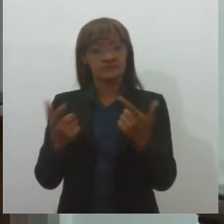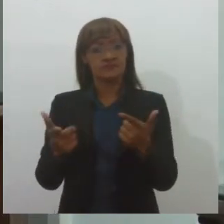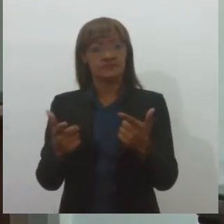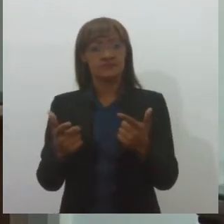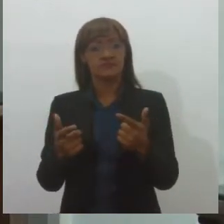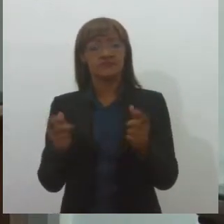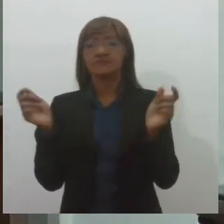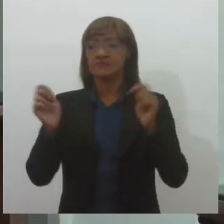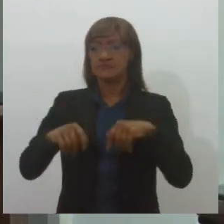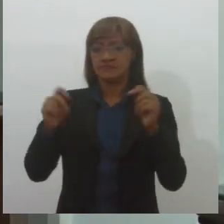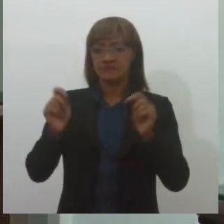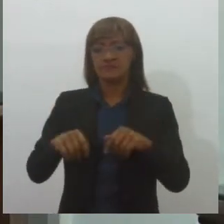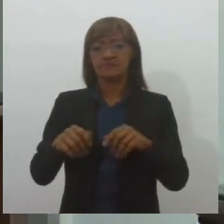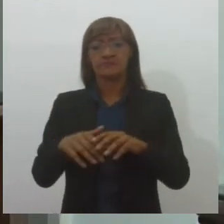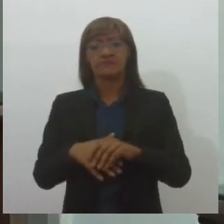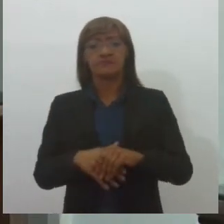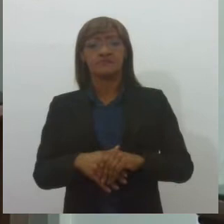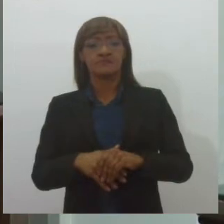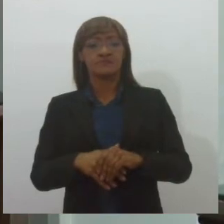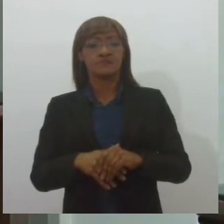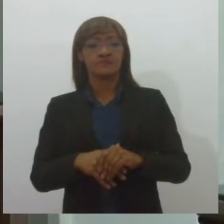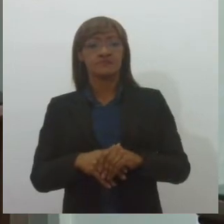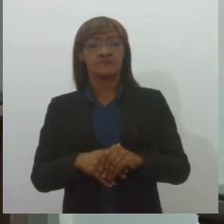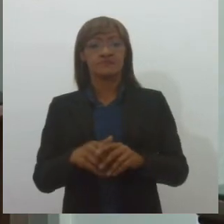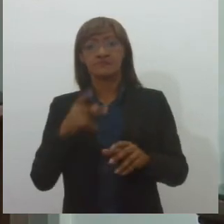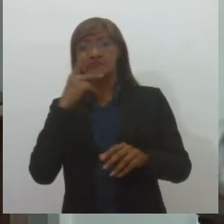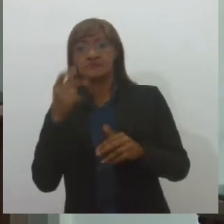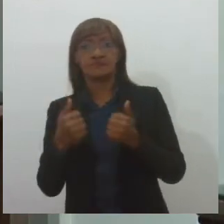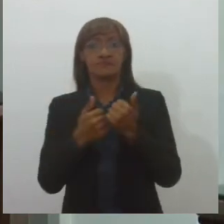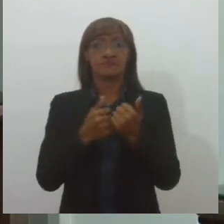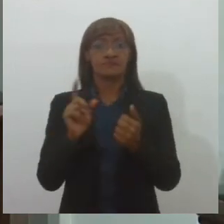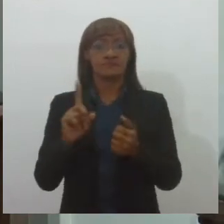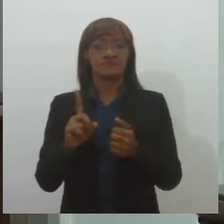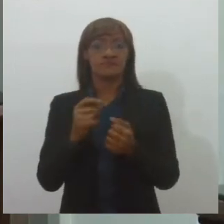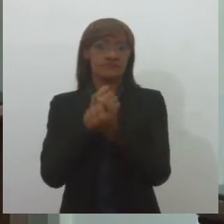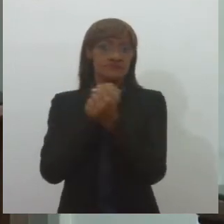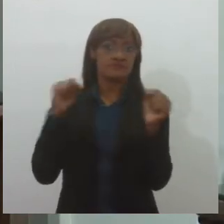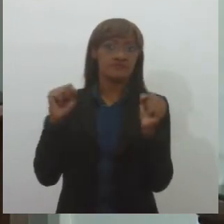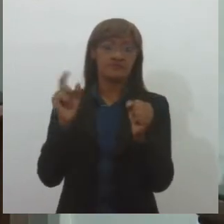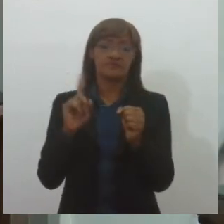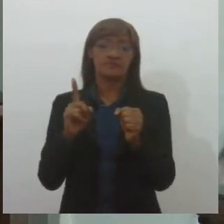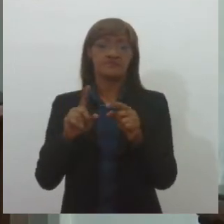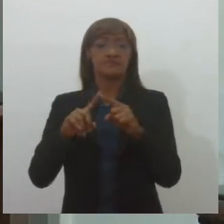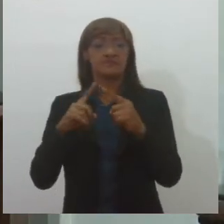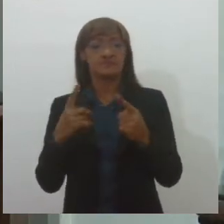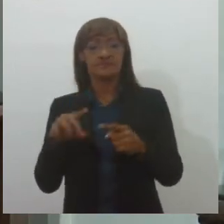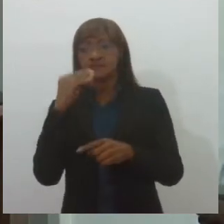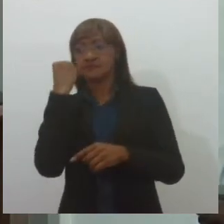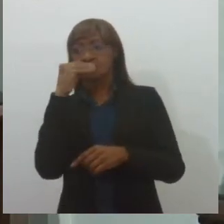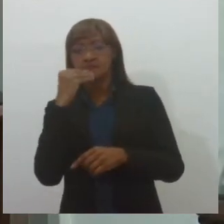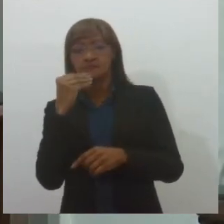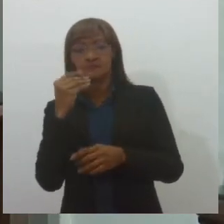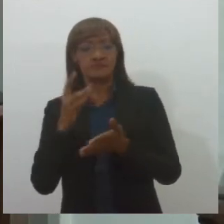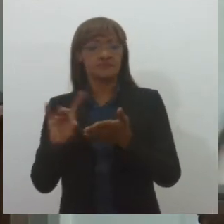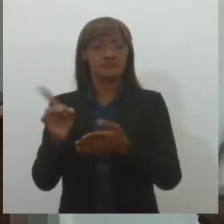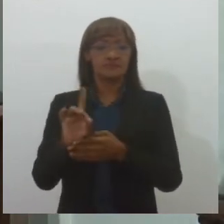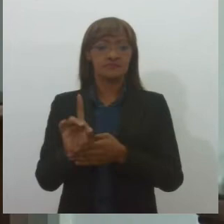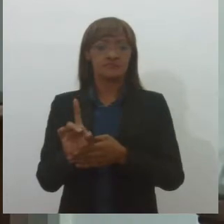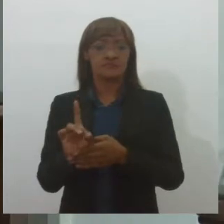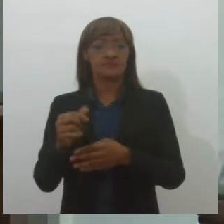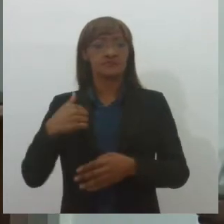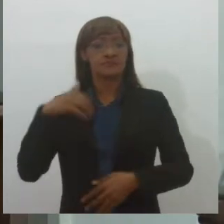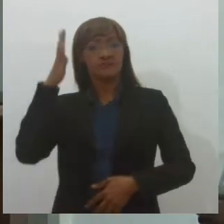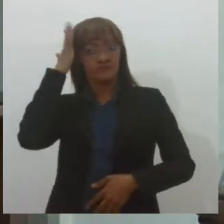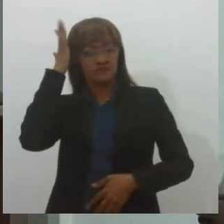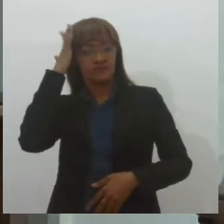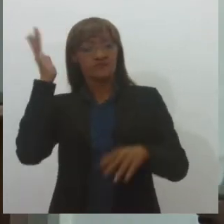dentro da medida do possível a gente ninguém vai dizer Vou defender o impossível porque tu sabe que isso é falasse aí eu não faço só digo aquilo que eu